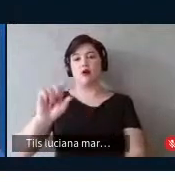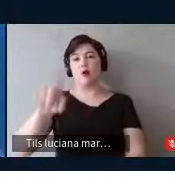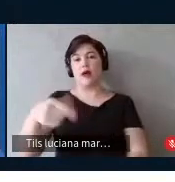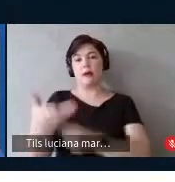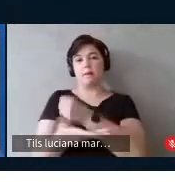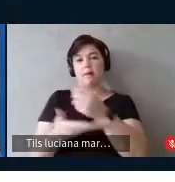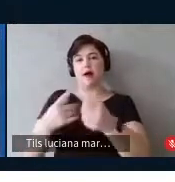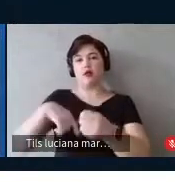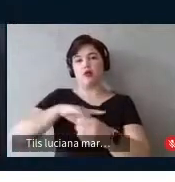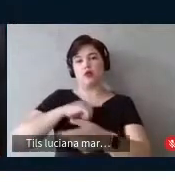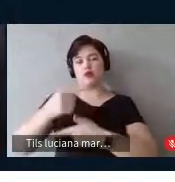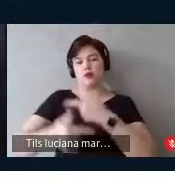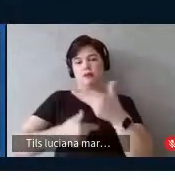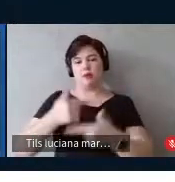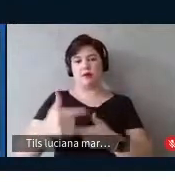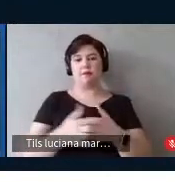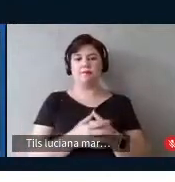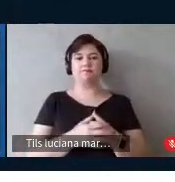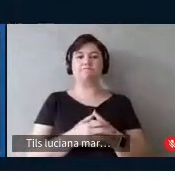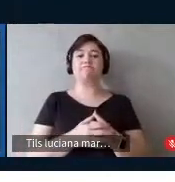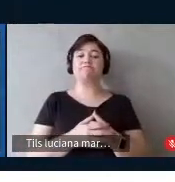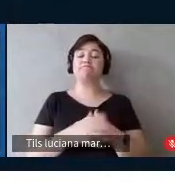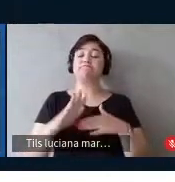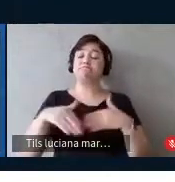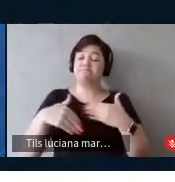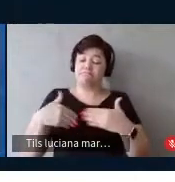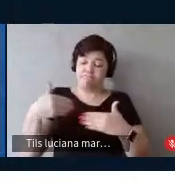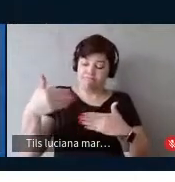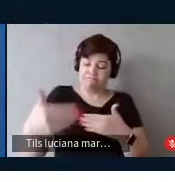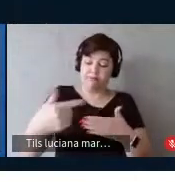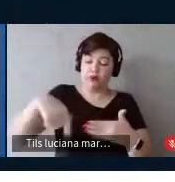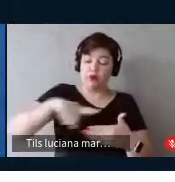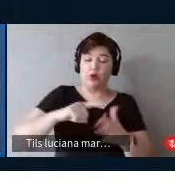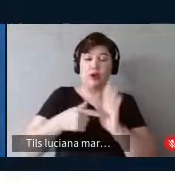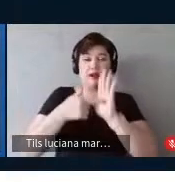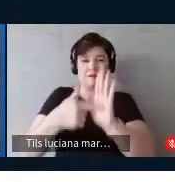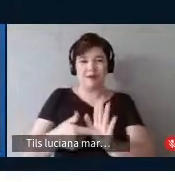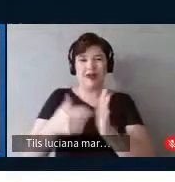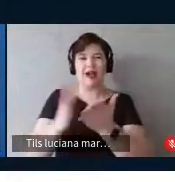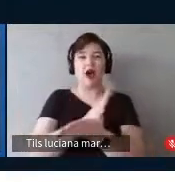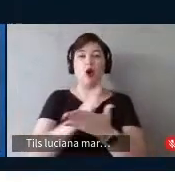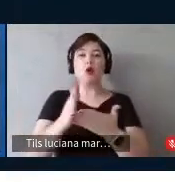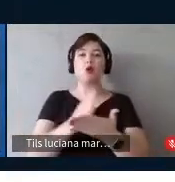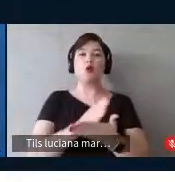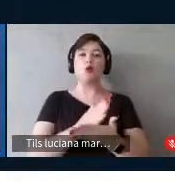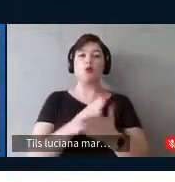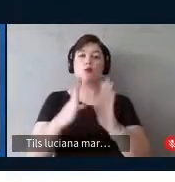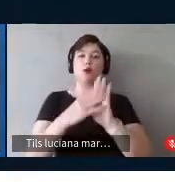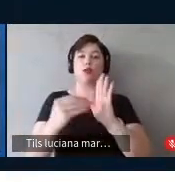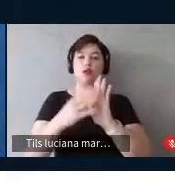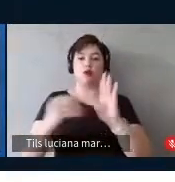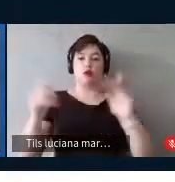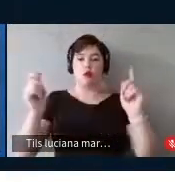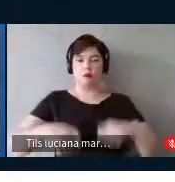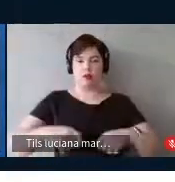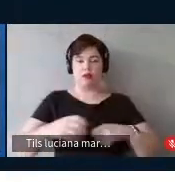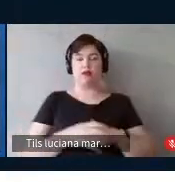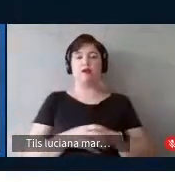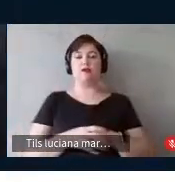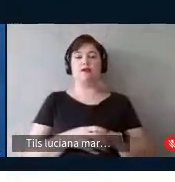base. A partir daí, a gente apresenta alguns modelos de competência,